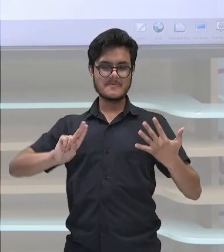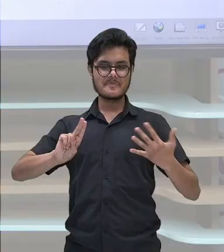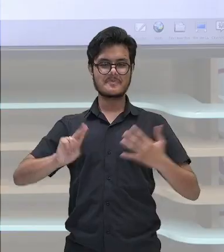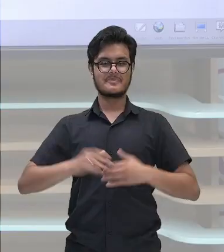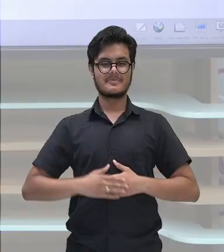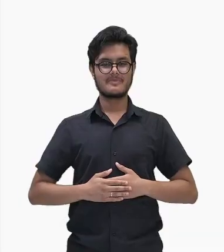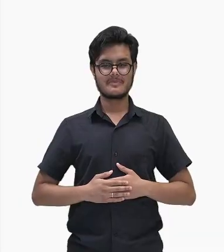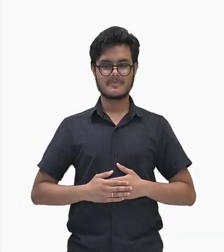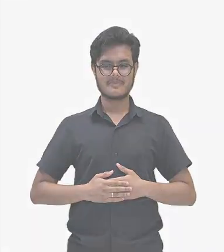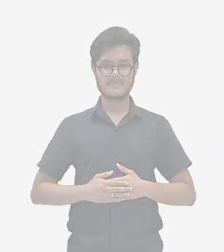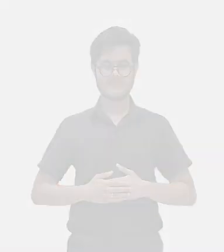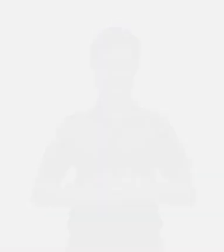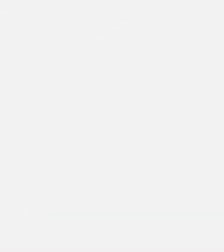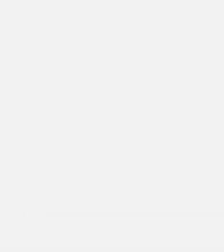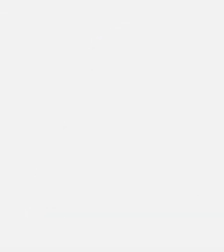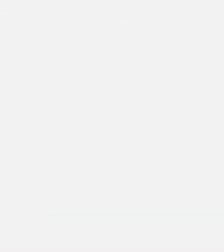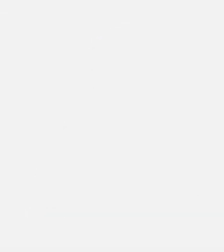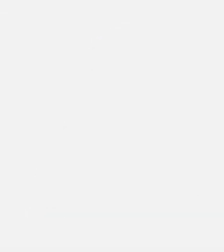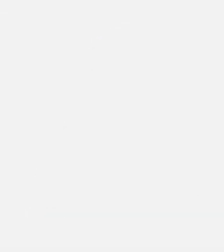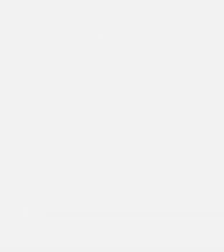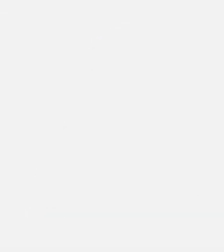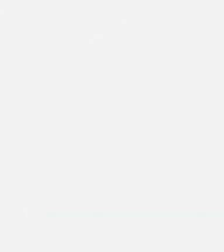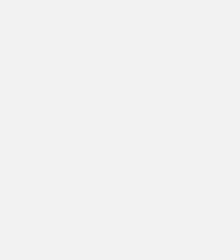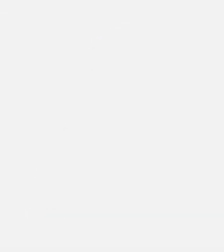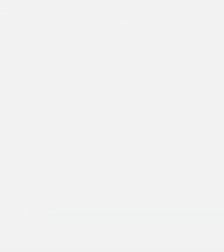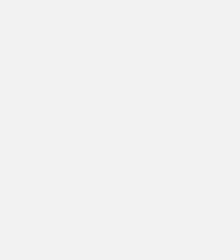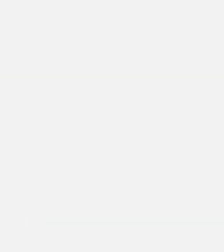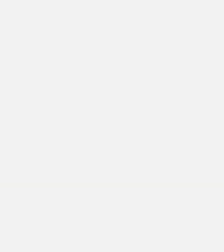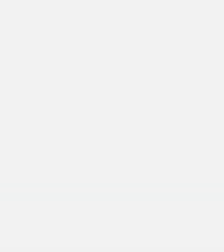contagem a